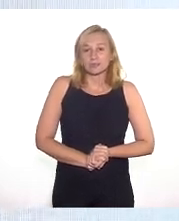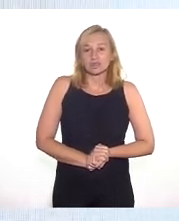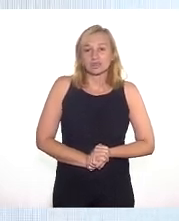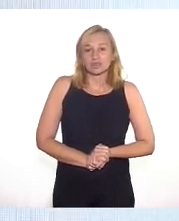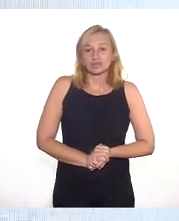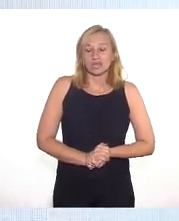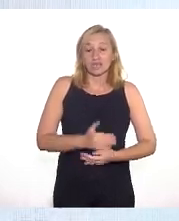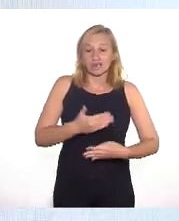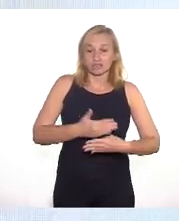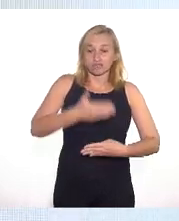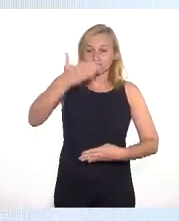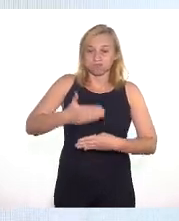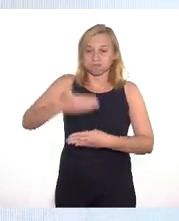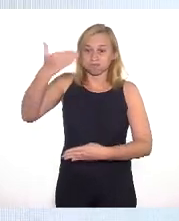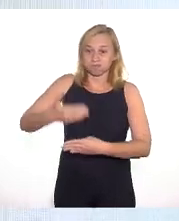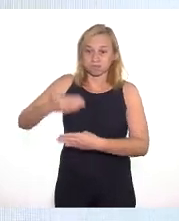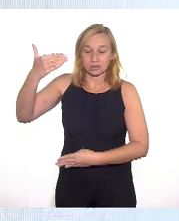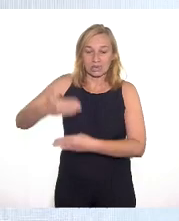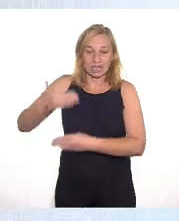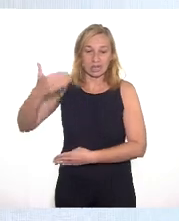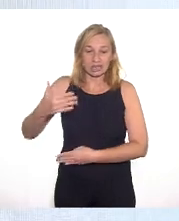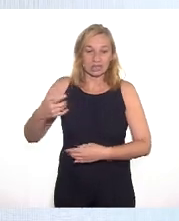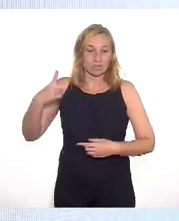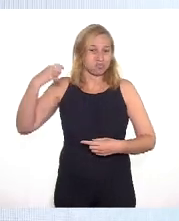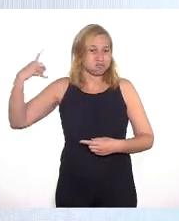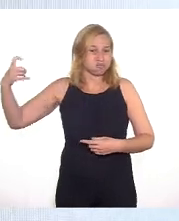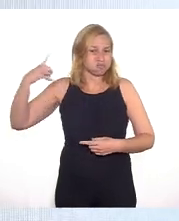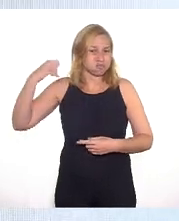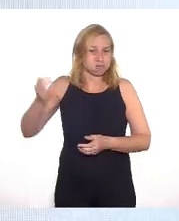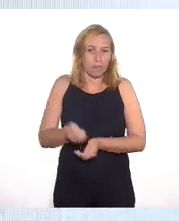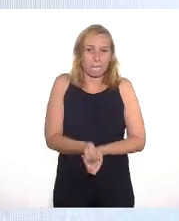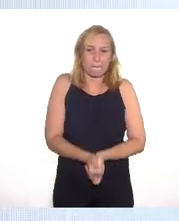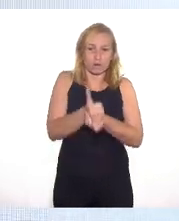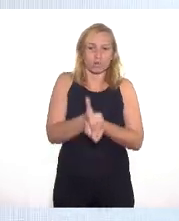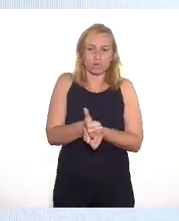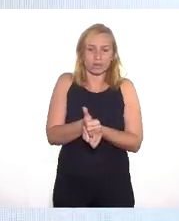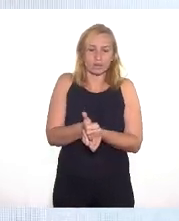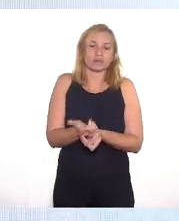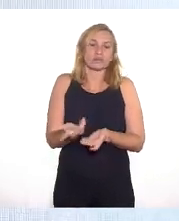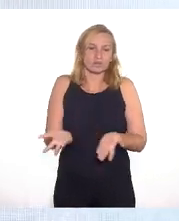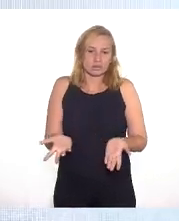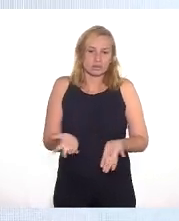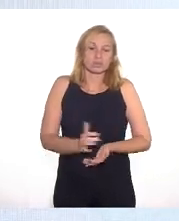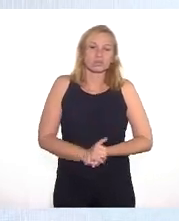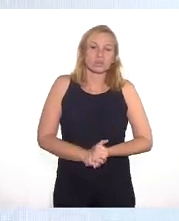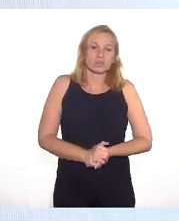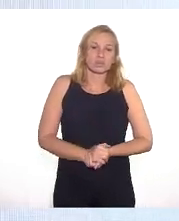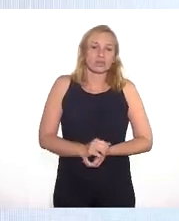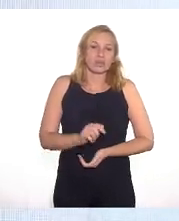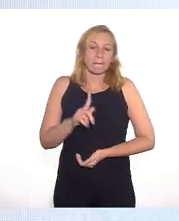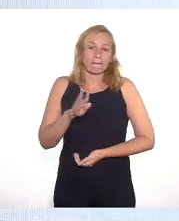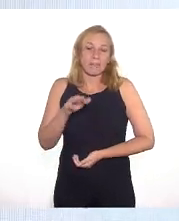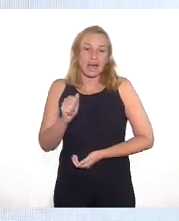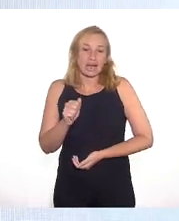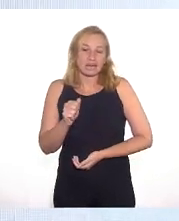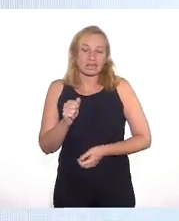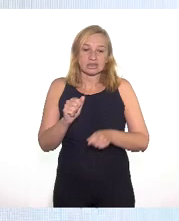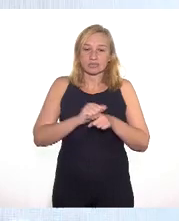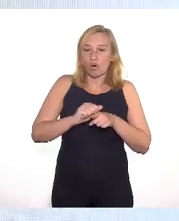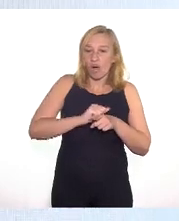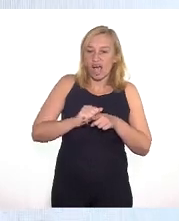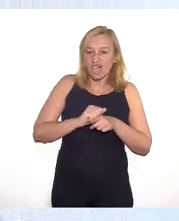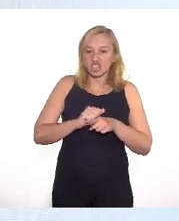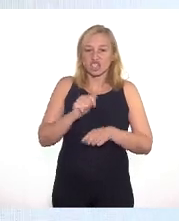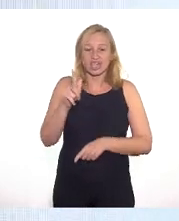aquelas grades, ao som de bomba de efeito moral, bala de borracha, gás